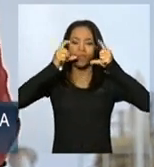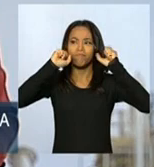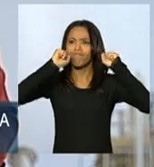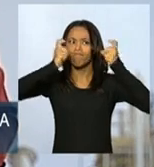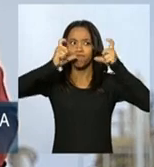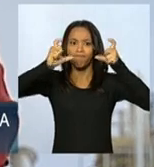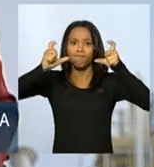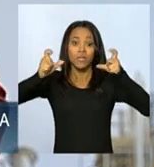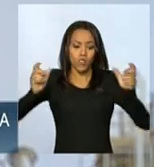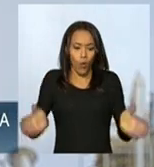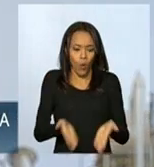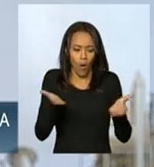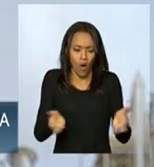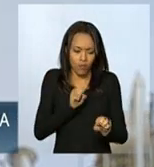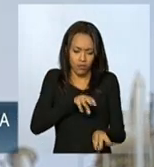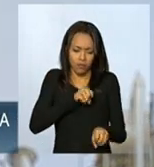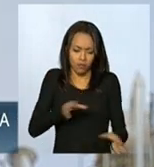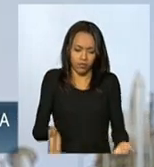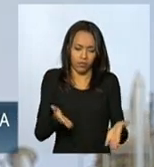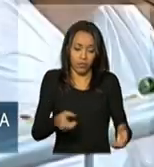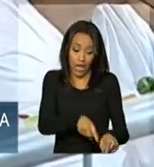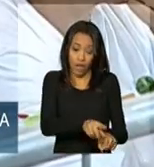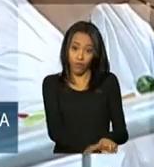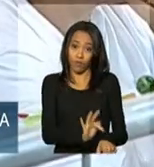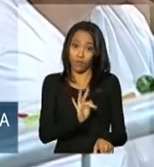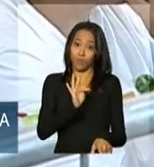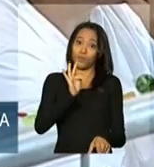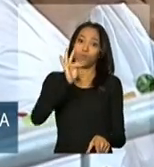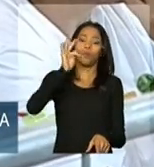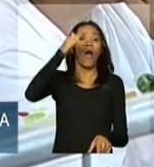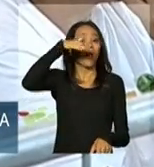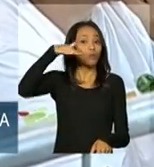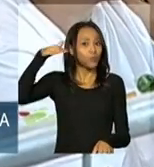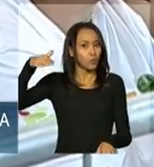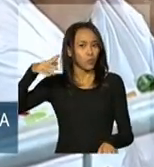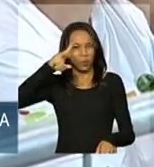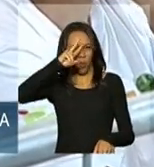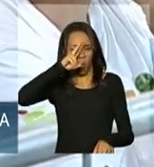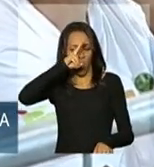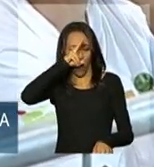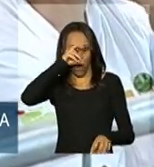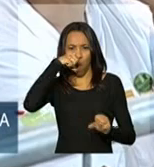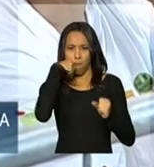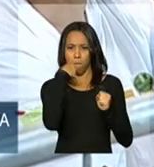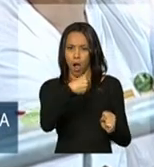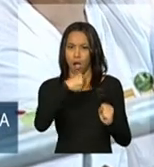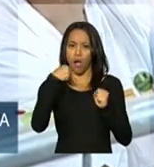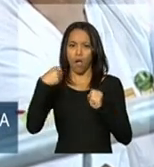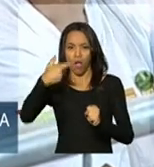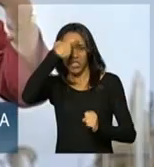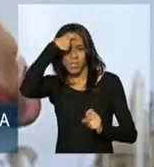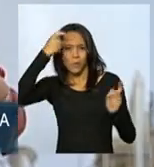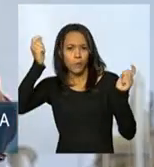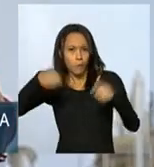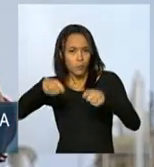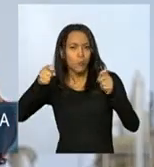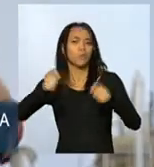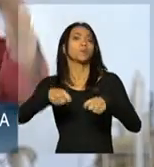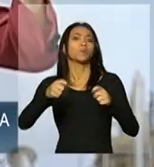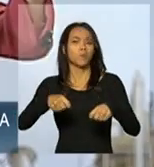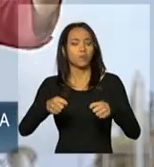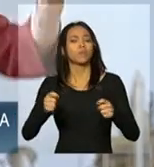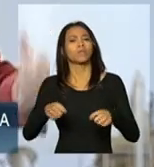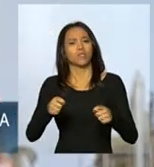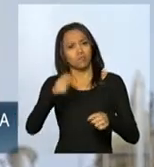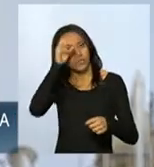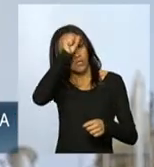estímulos corretos é um adulto com muito mais potencial de realizar, aliás, com muito mais